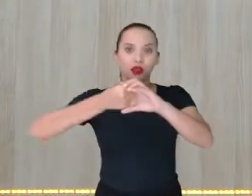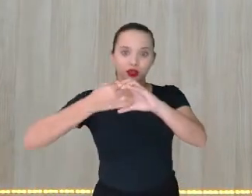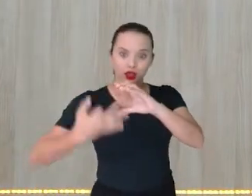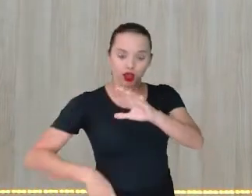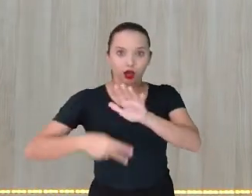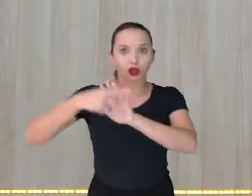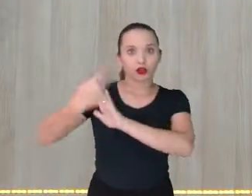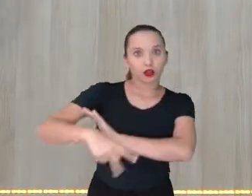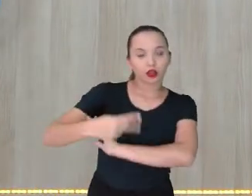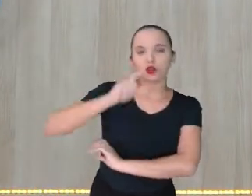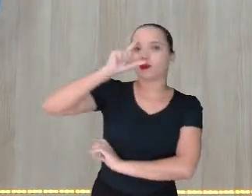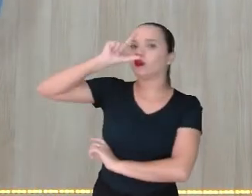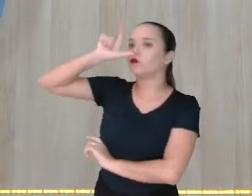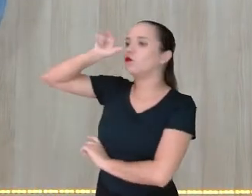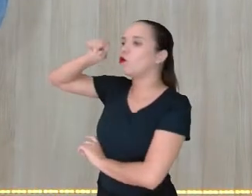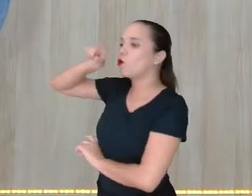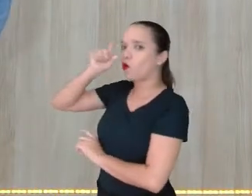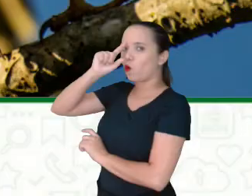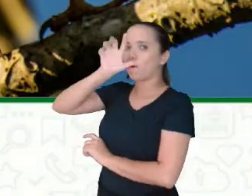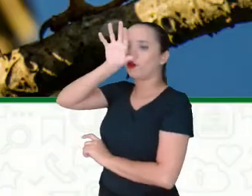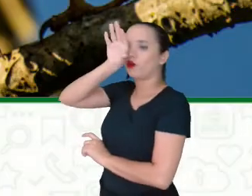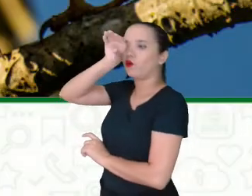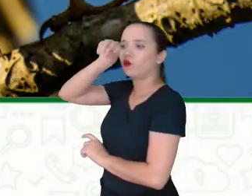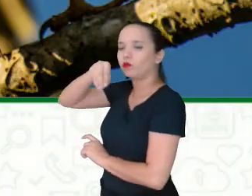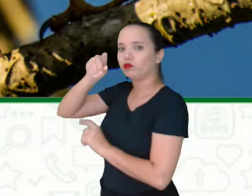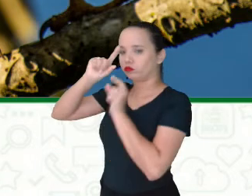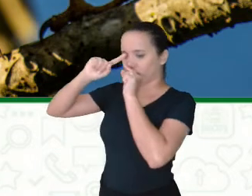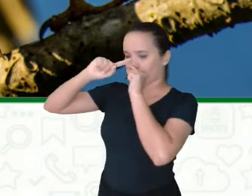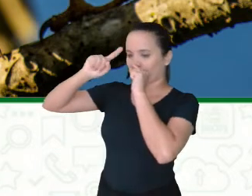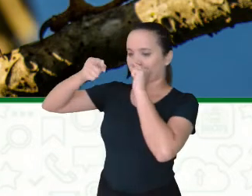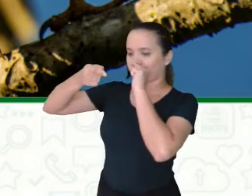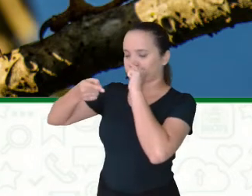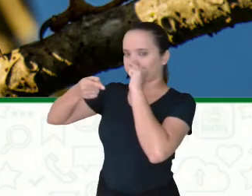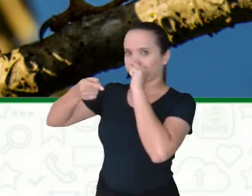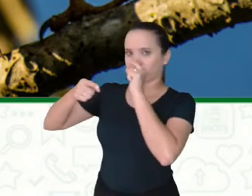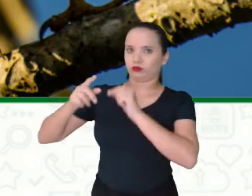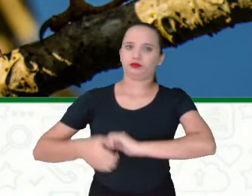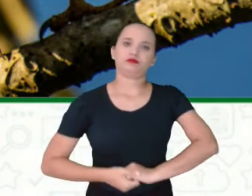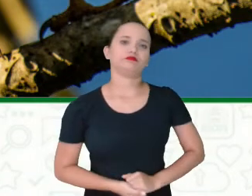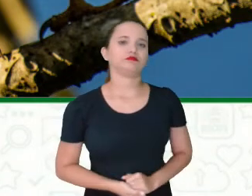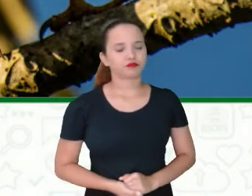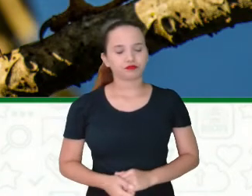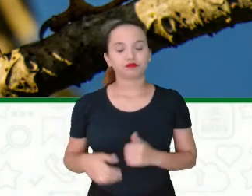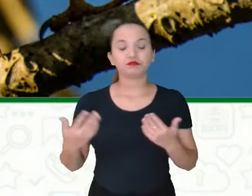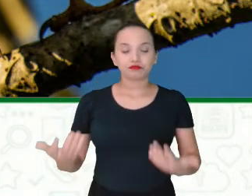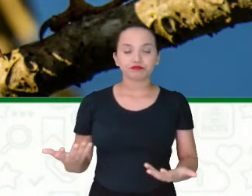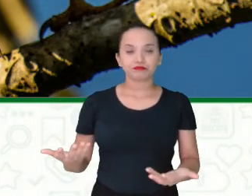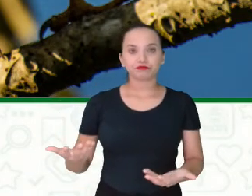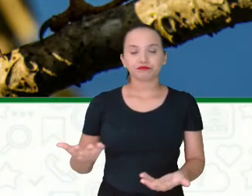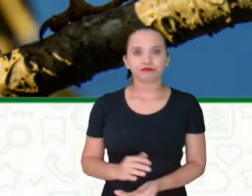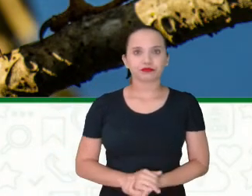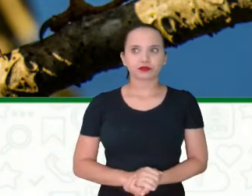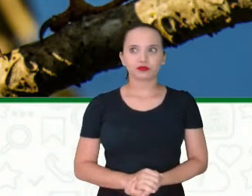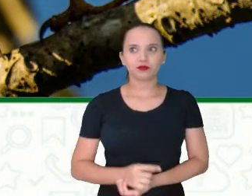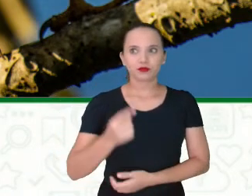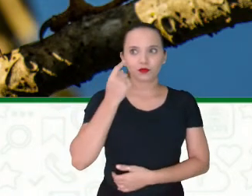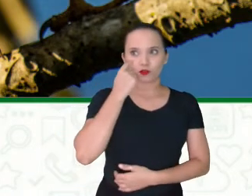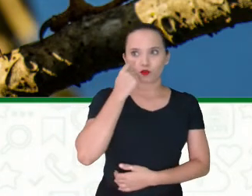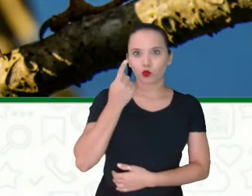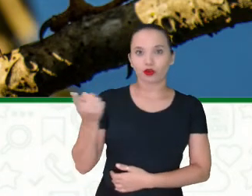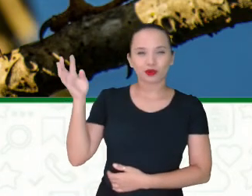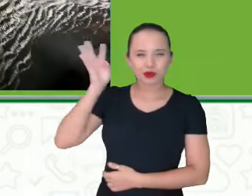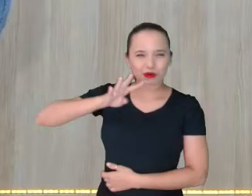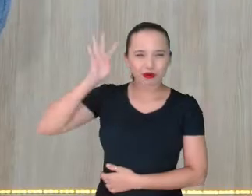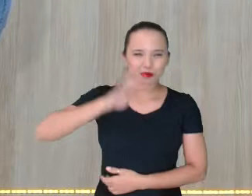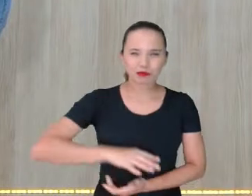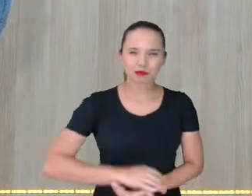carcará, um bico volteado, né? É um biquinho assim, ó, arqueado, tá certo? Então, gente, olha que coisa legal,